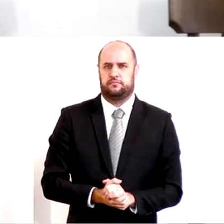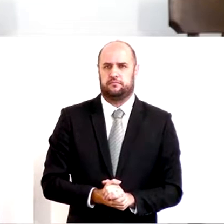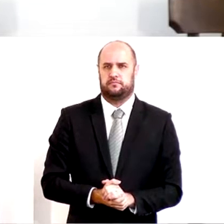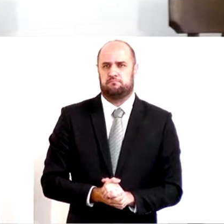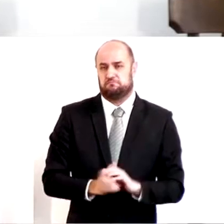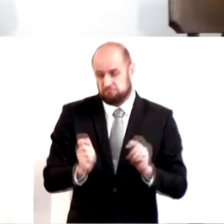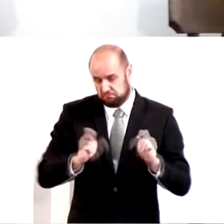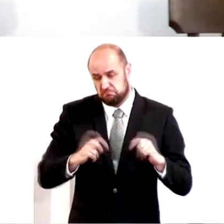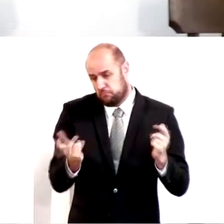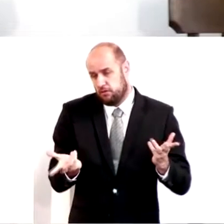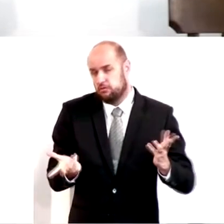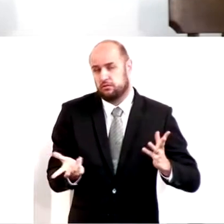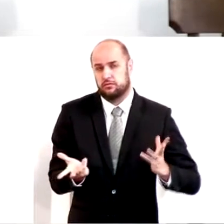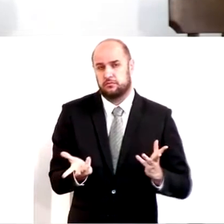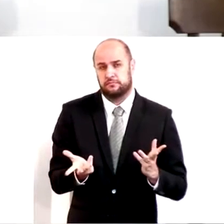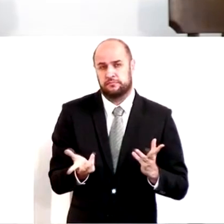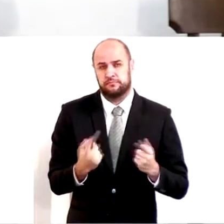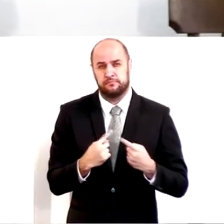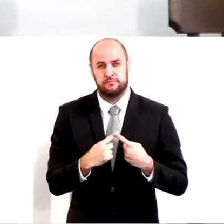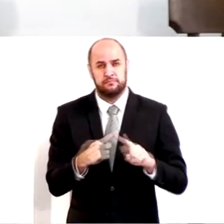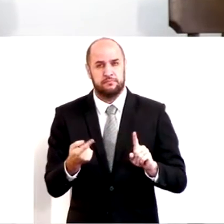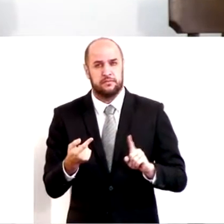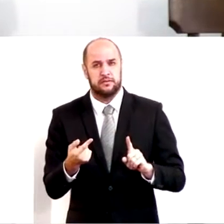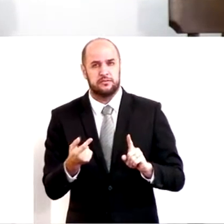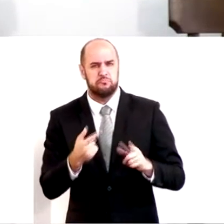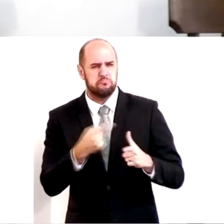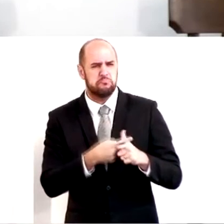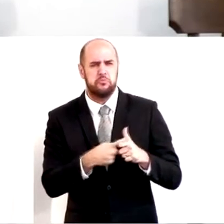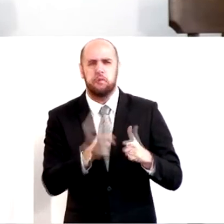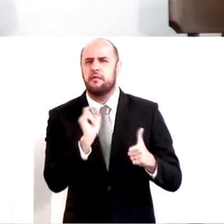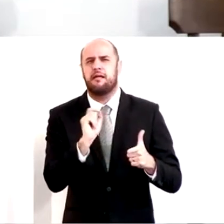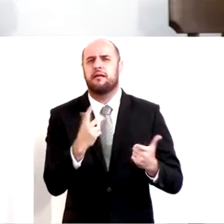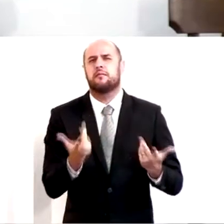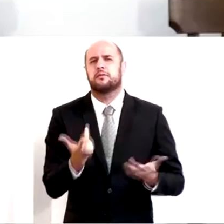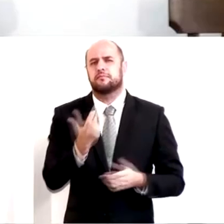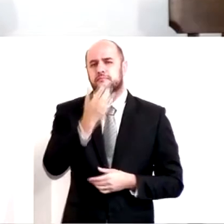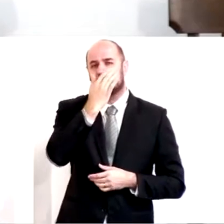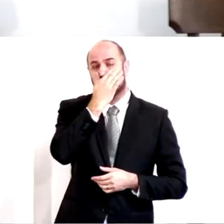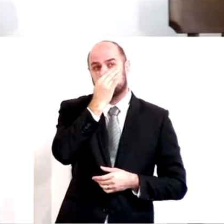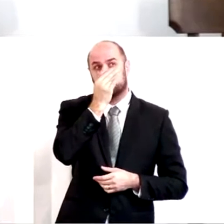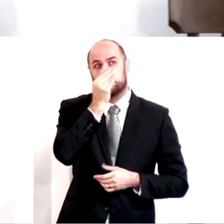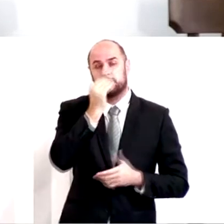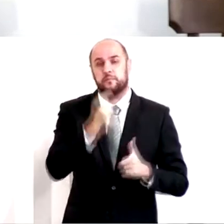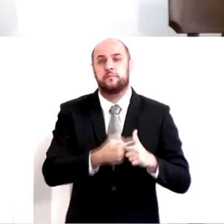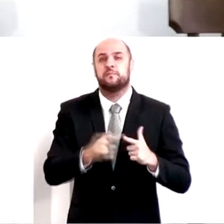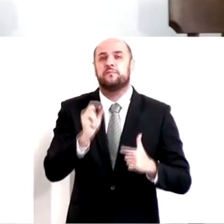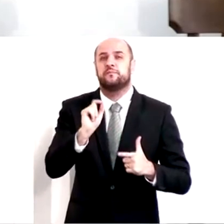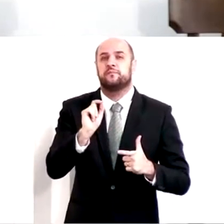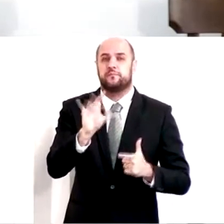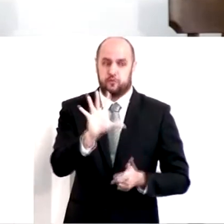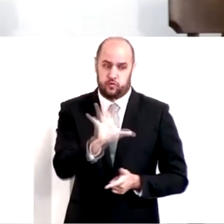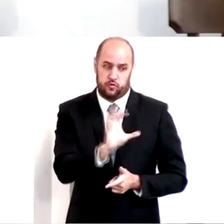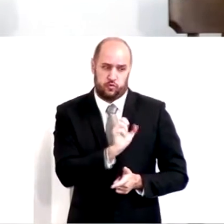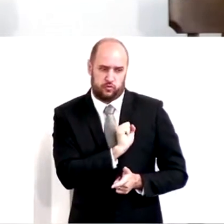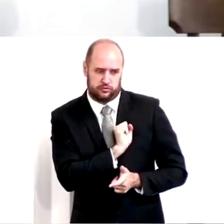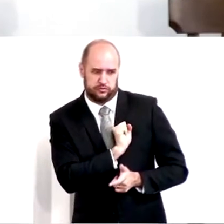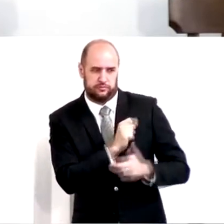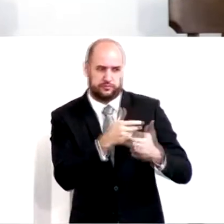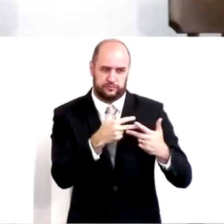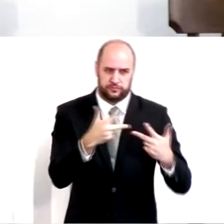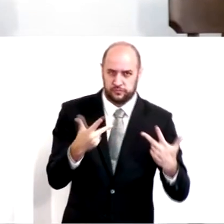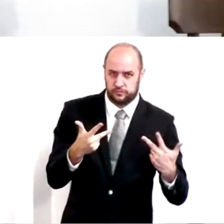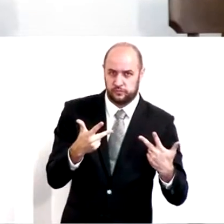É possível. Mas onde está o problema disso, meus irmãos? É que gostar de alguma